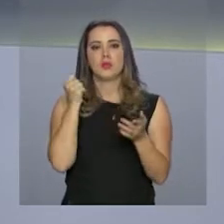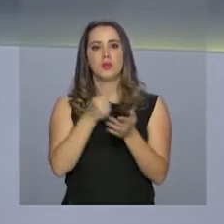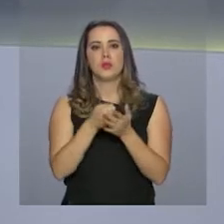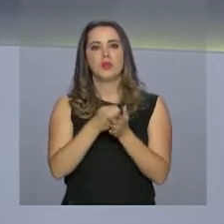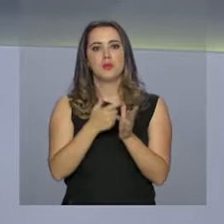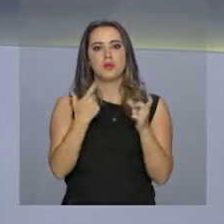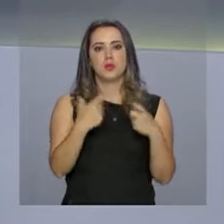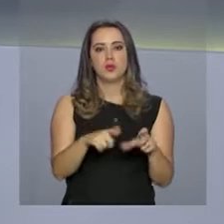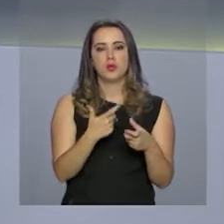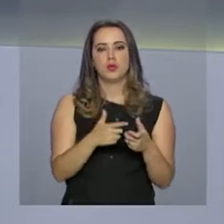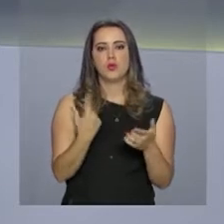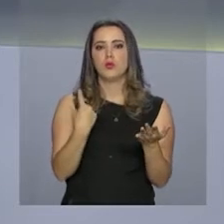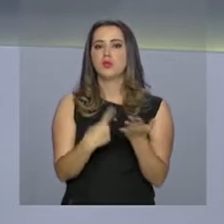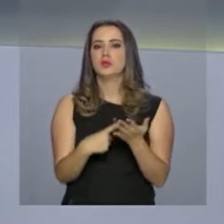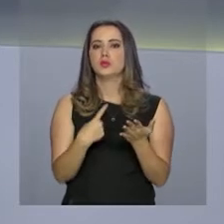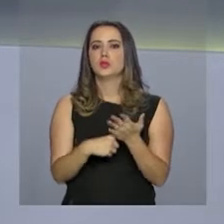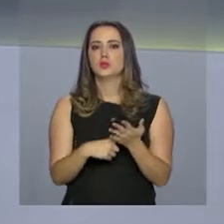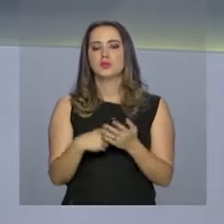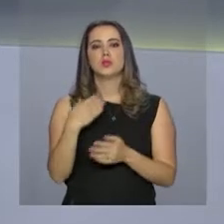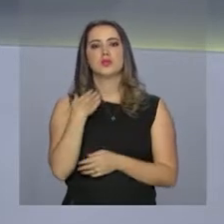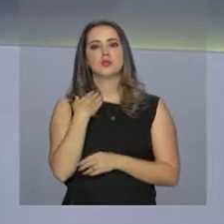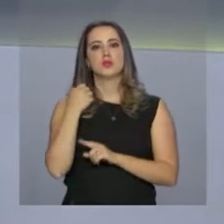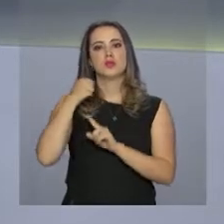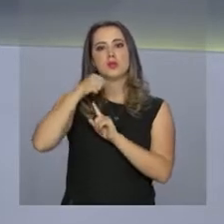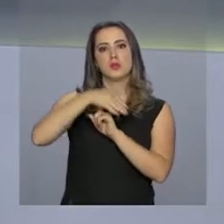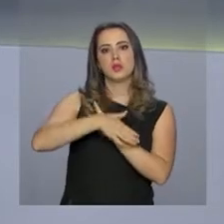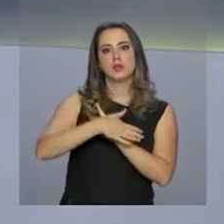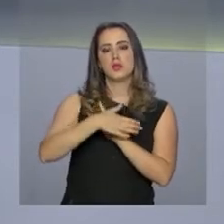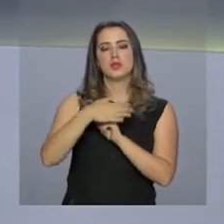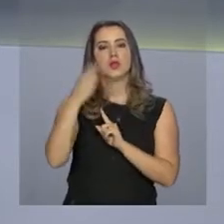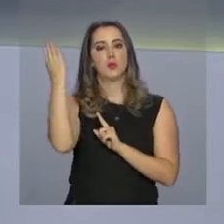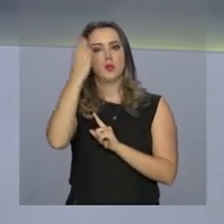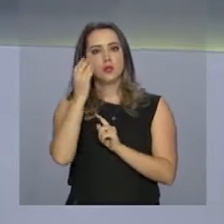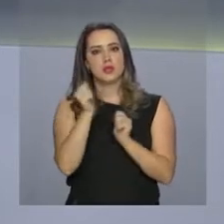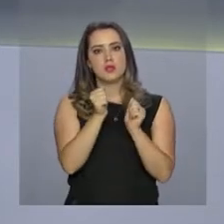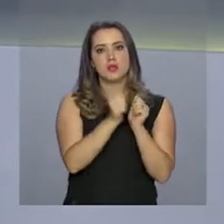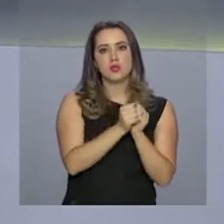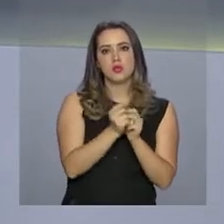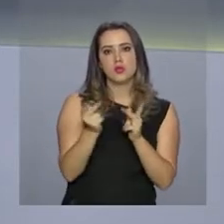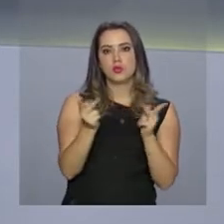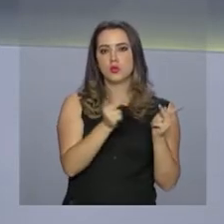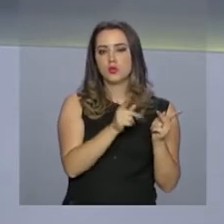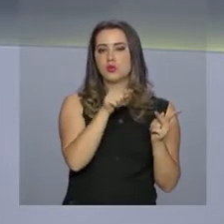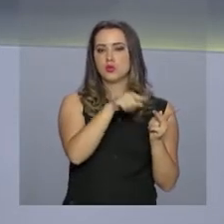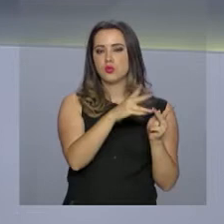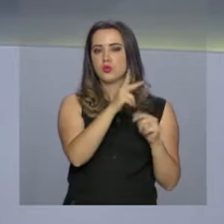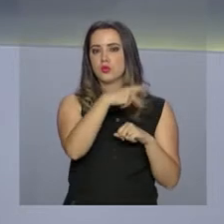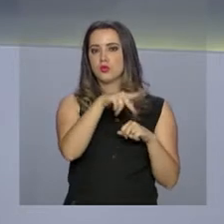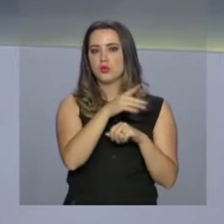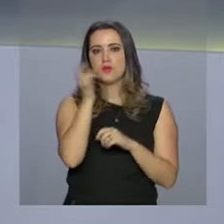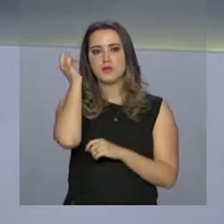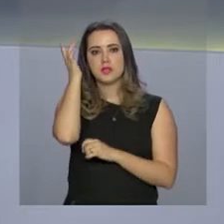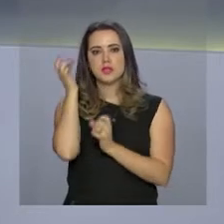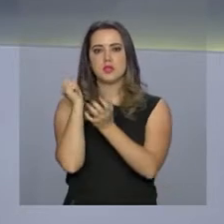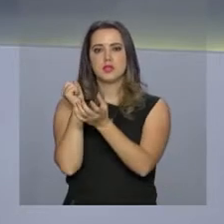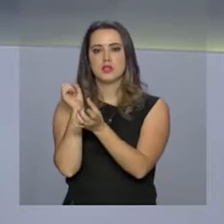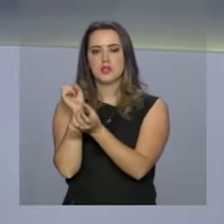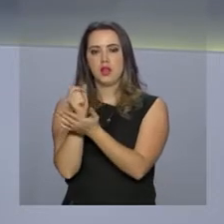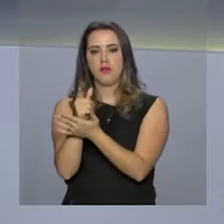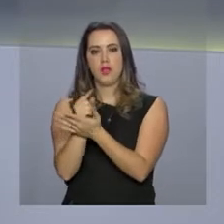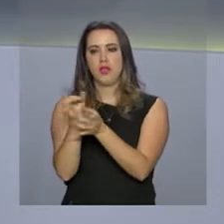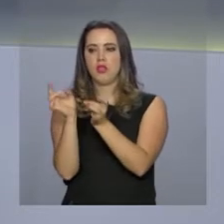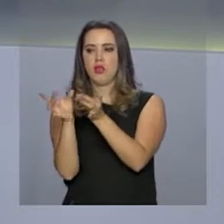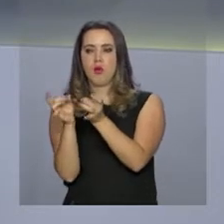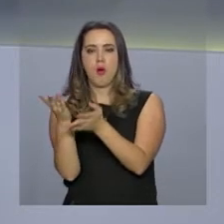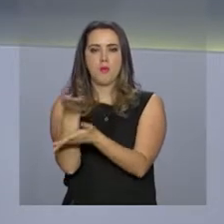local. Um acordo assinado entre os bancos centrais do Brasil e do país vizinho facilita o comércio de bens e serviços entre as duas